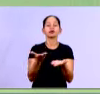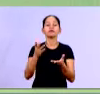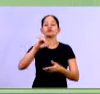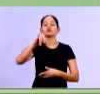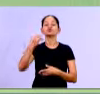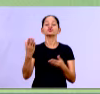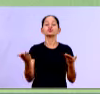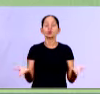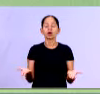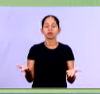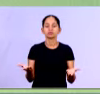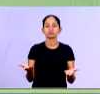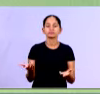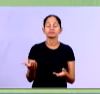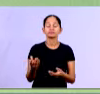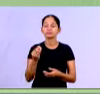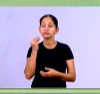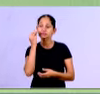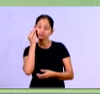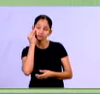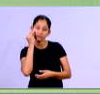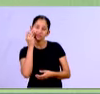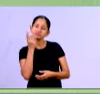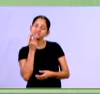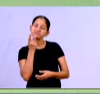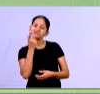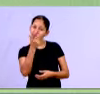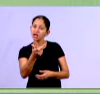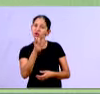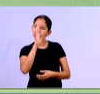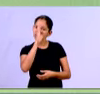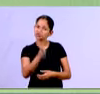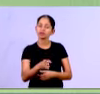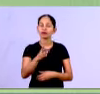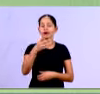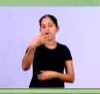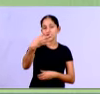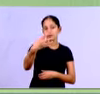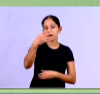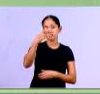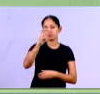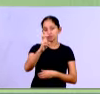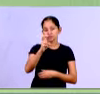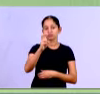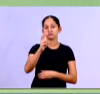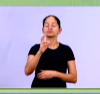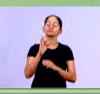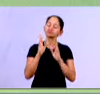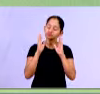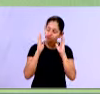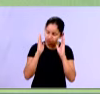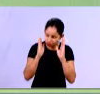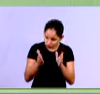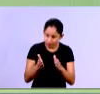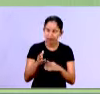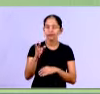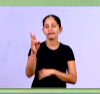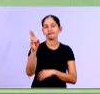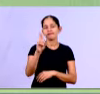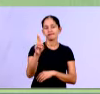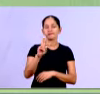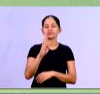juros? Os juros, já falou também, ó, R$45 de juros. Esses 45, eles vão ser o